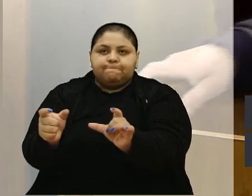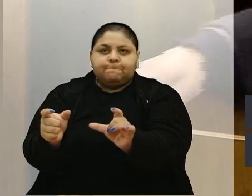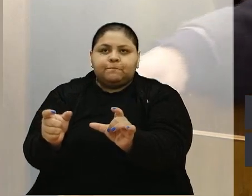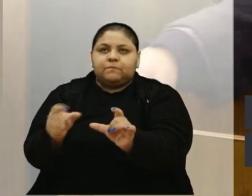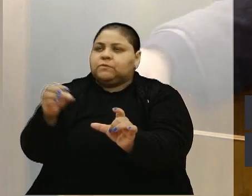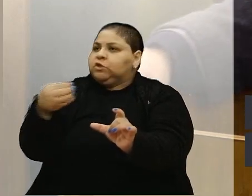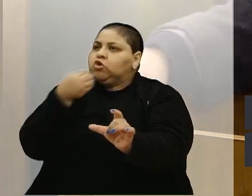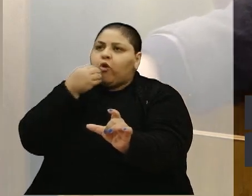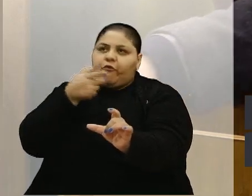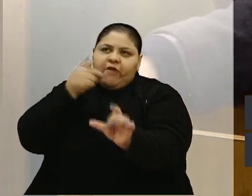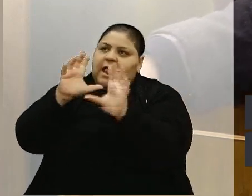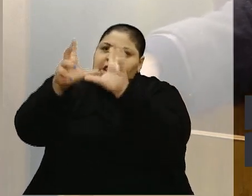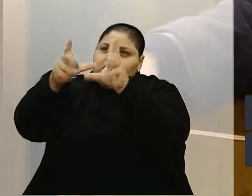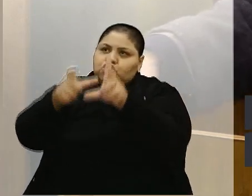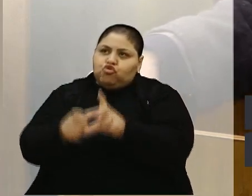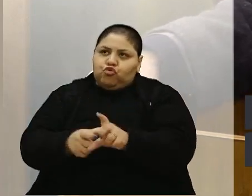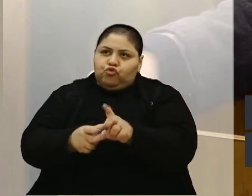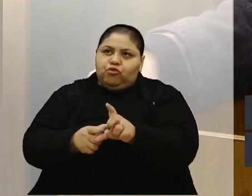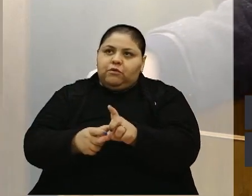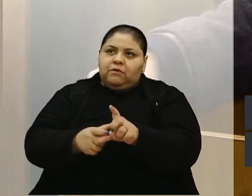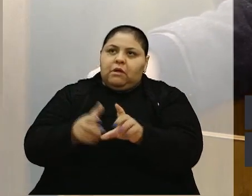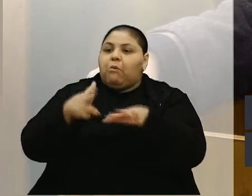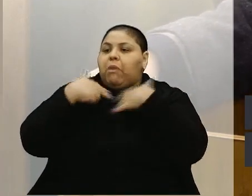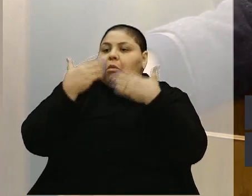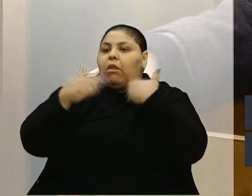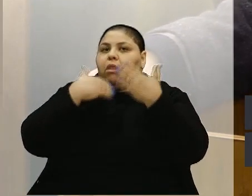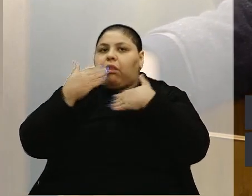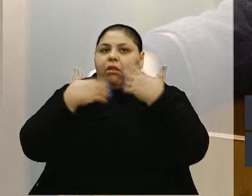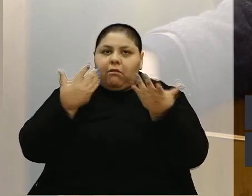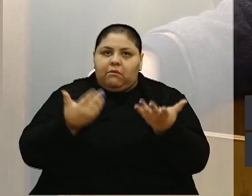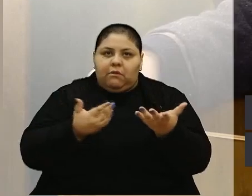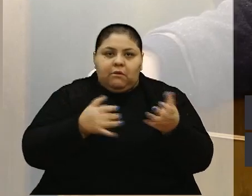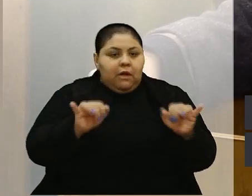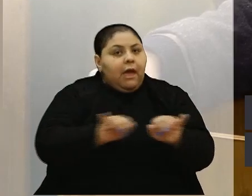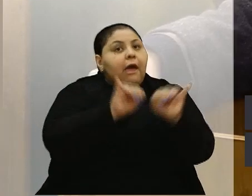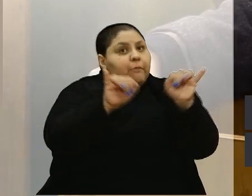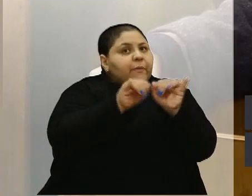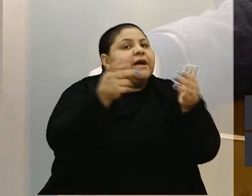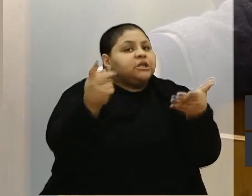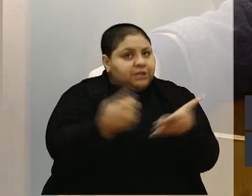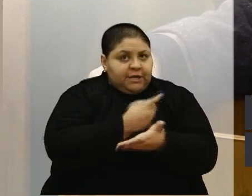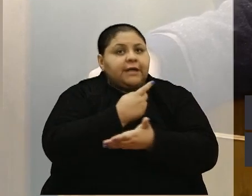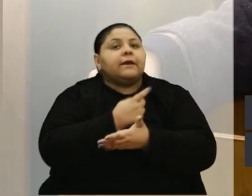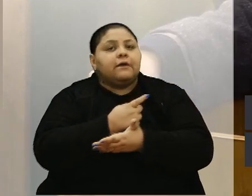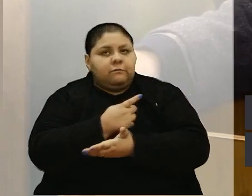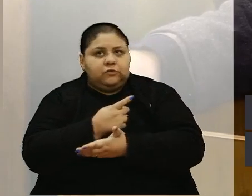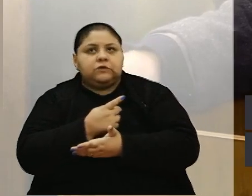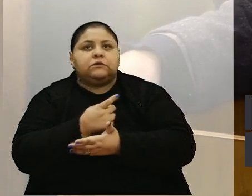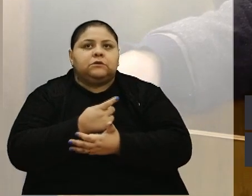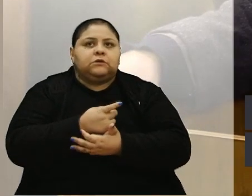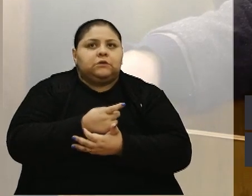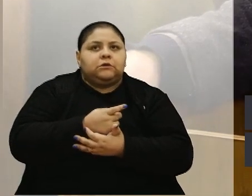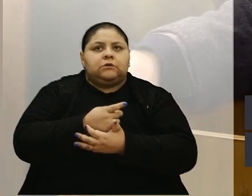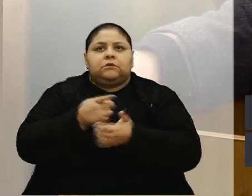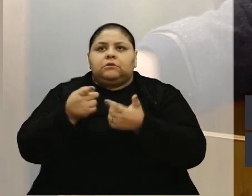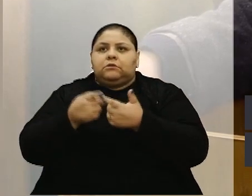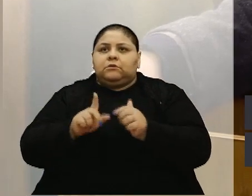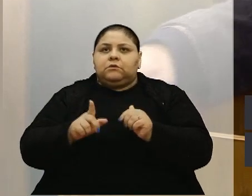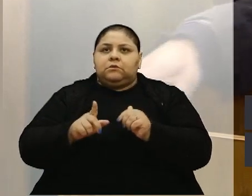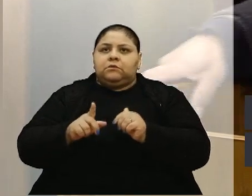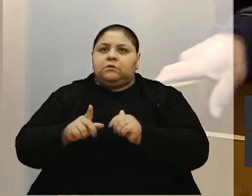Claro que falar tudo que vem na mente é besteira. Às vezes erramos em falar tudo que vem na mente. Mas quando